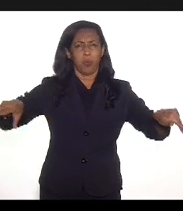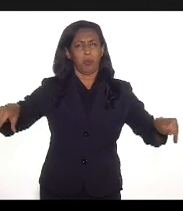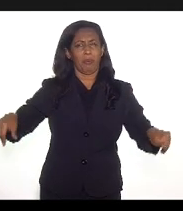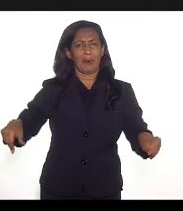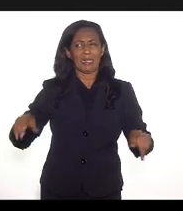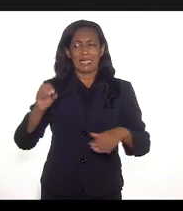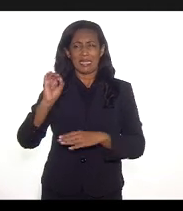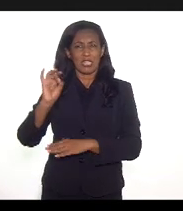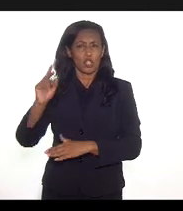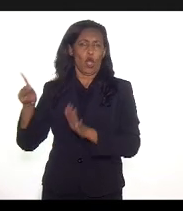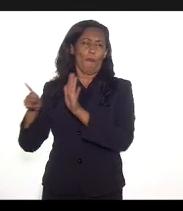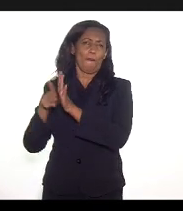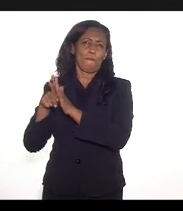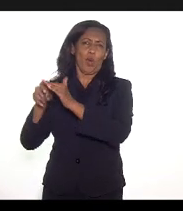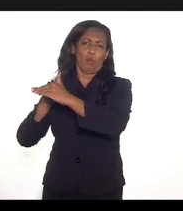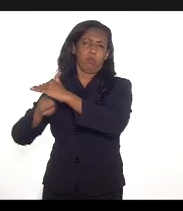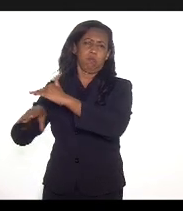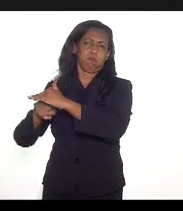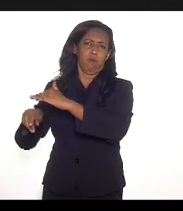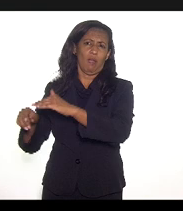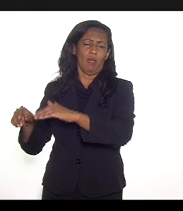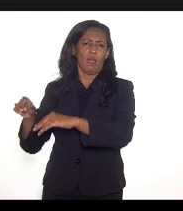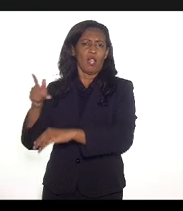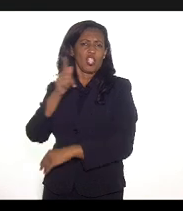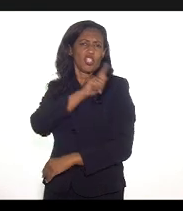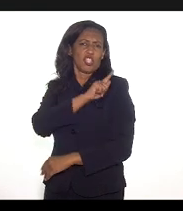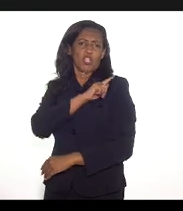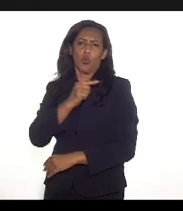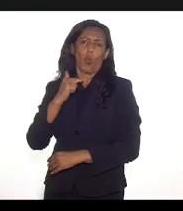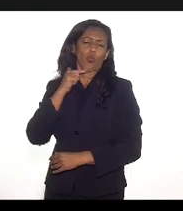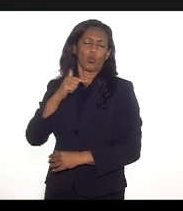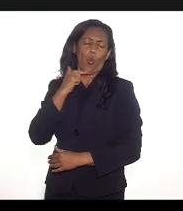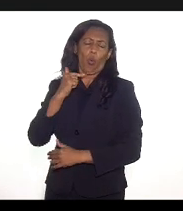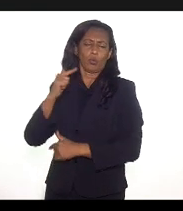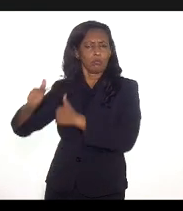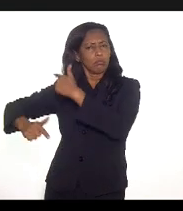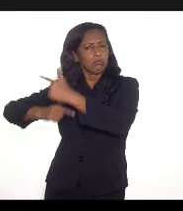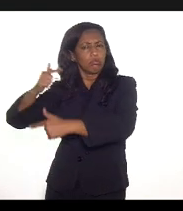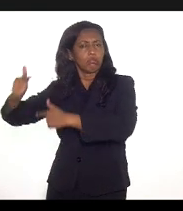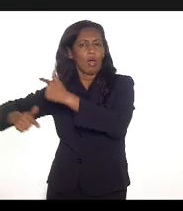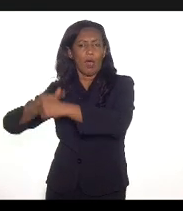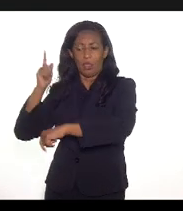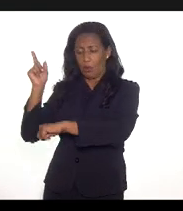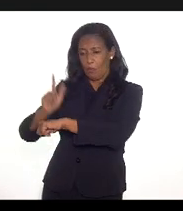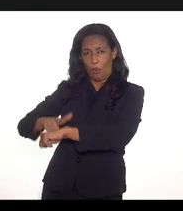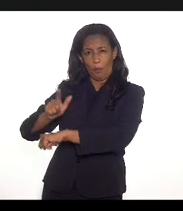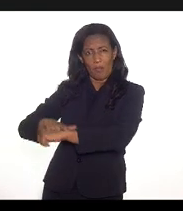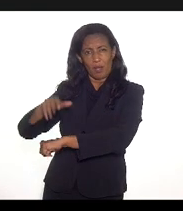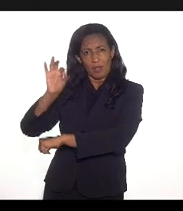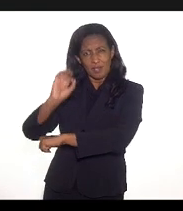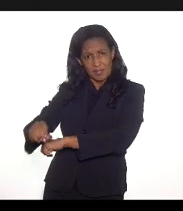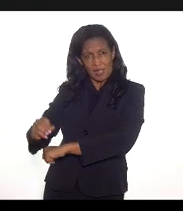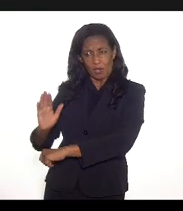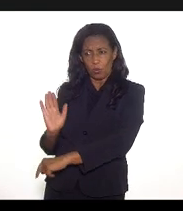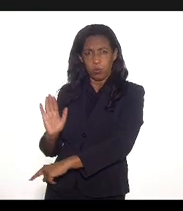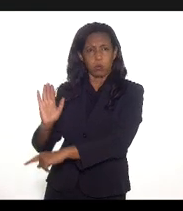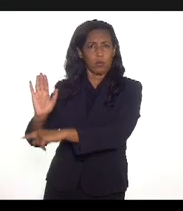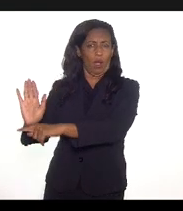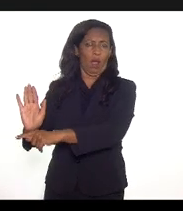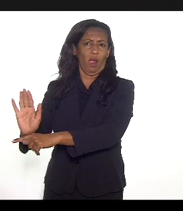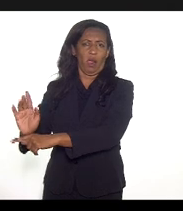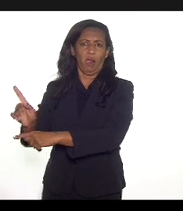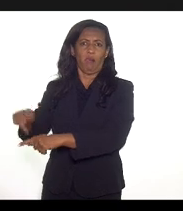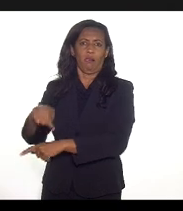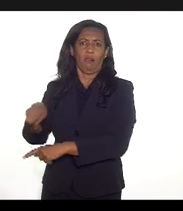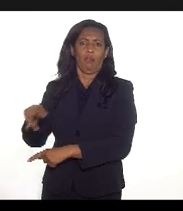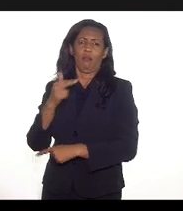engessam o orçamento e impedem o gestor de alocar os recursos no momento e nos setores